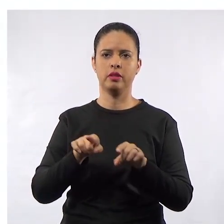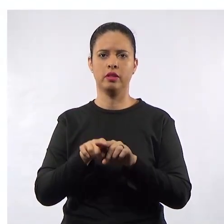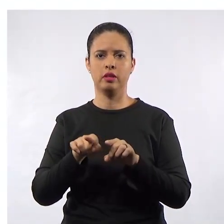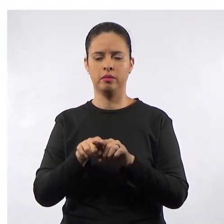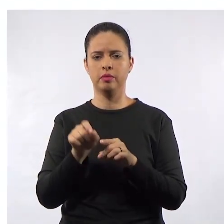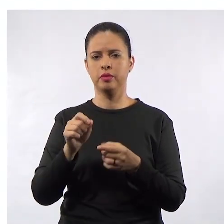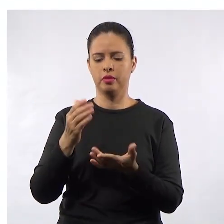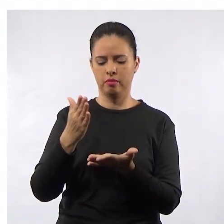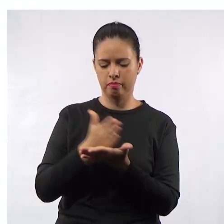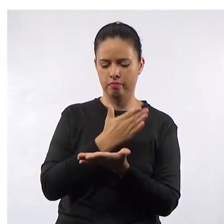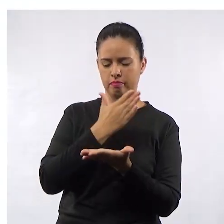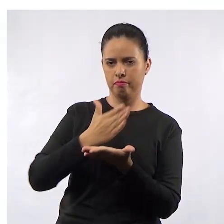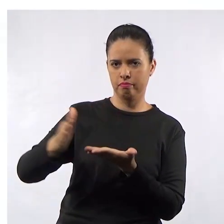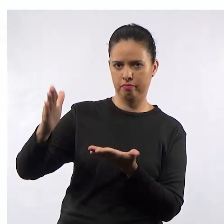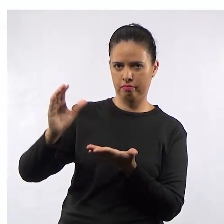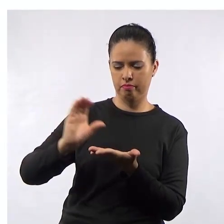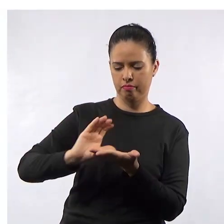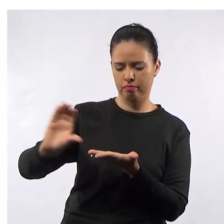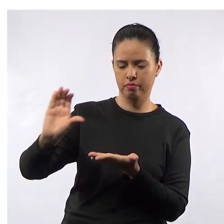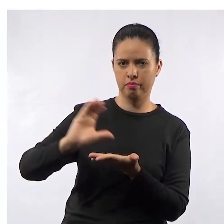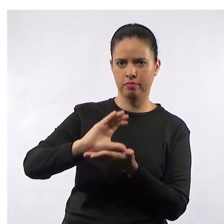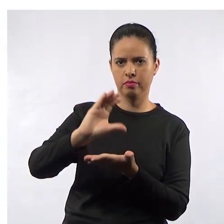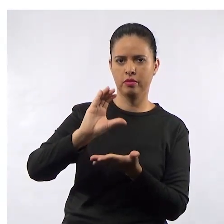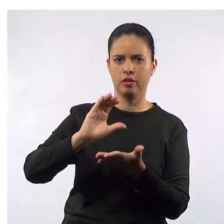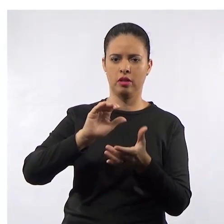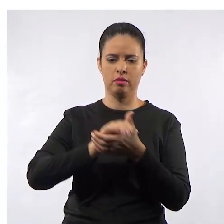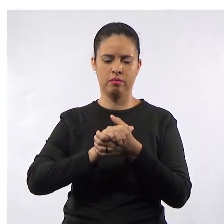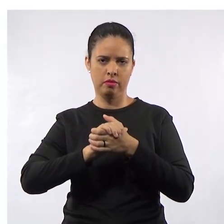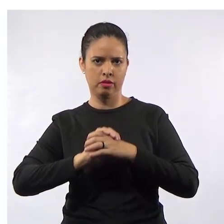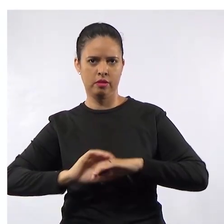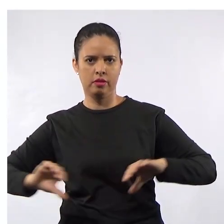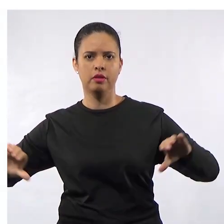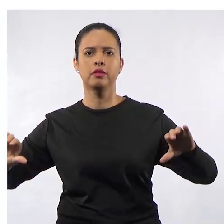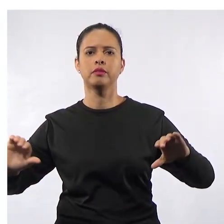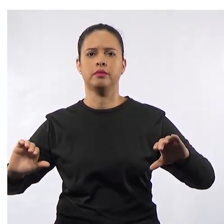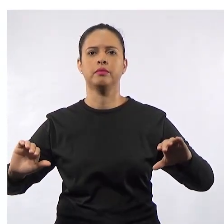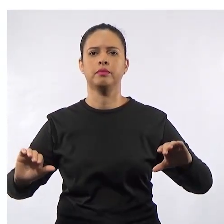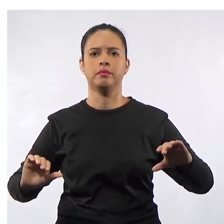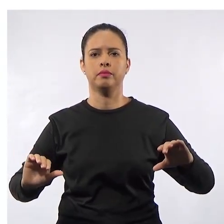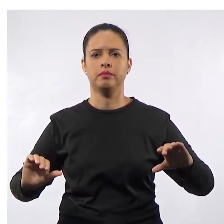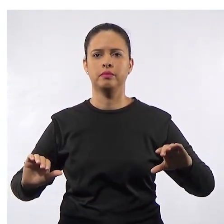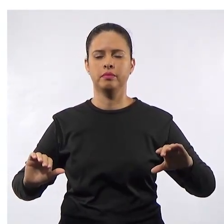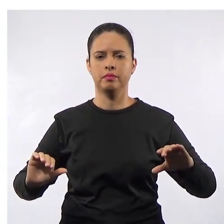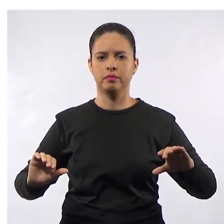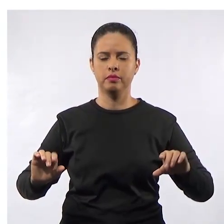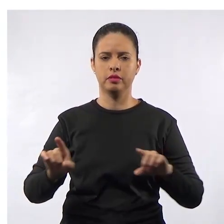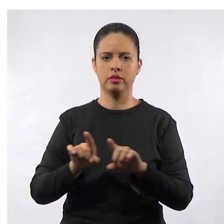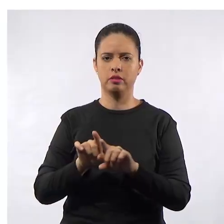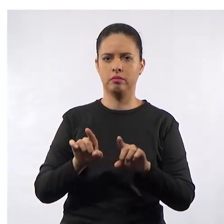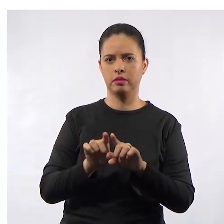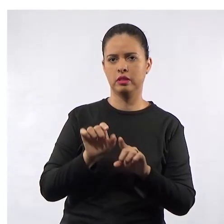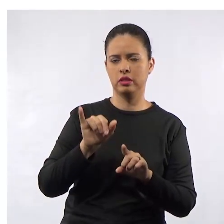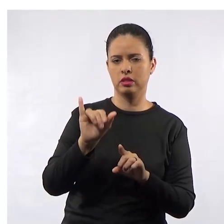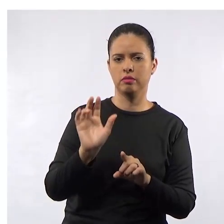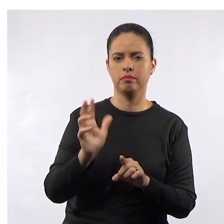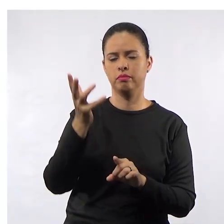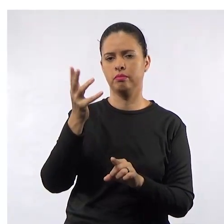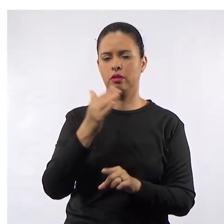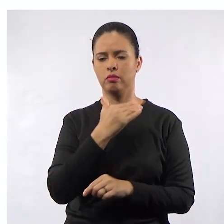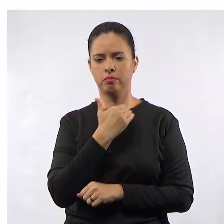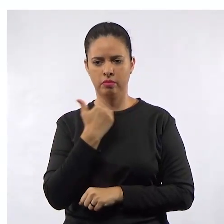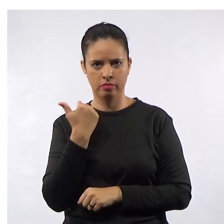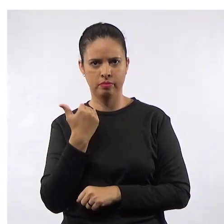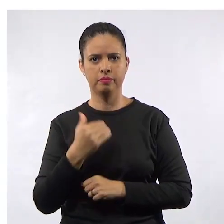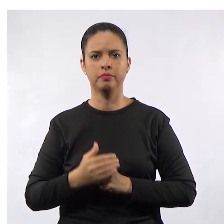sócio em caso de separação do ou sucessão causa mortes tá Para que Associação causa morte do cônjuge